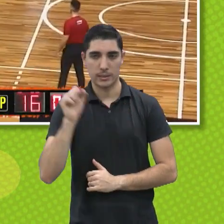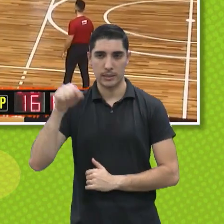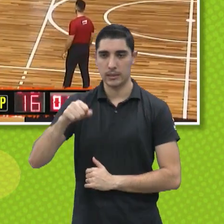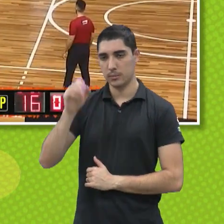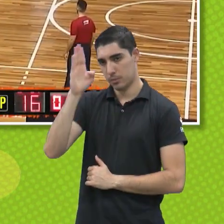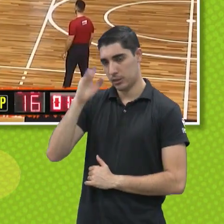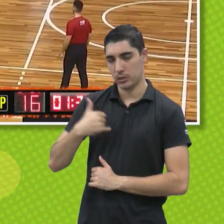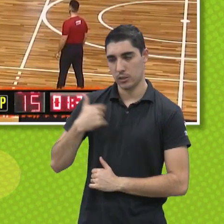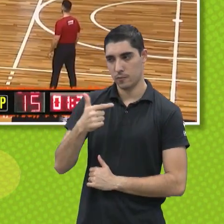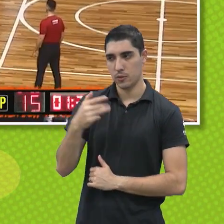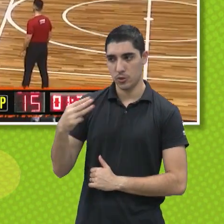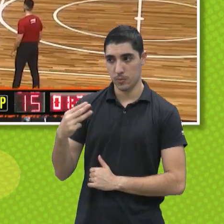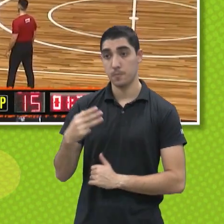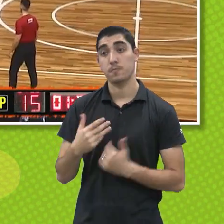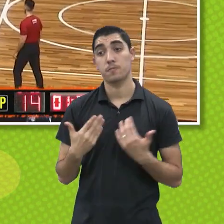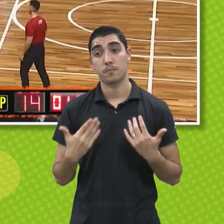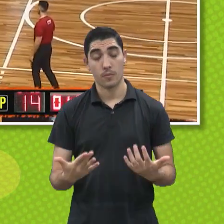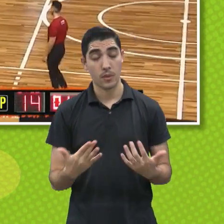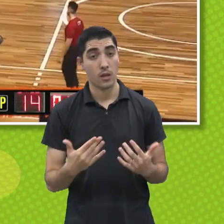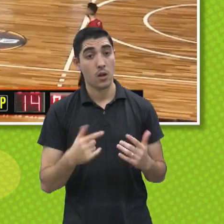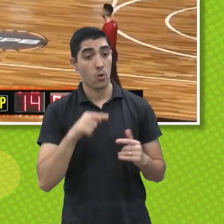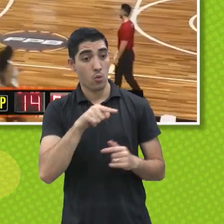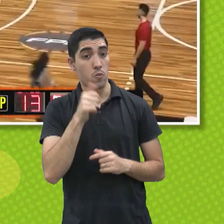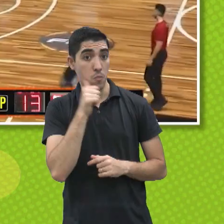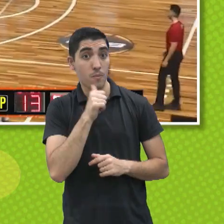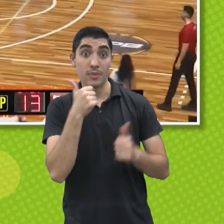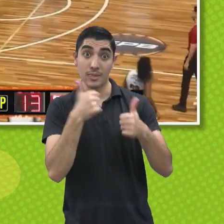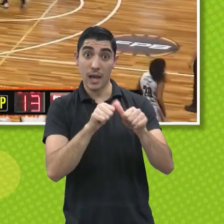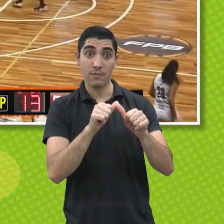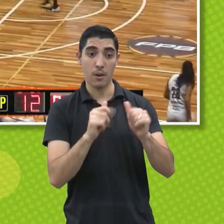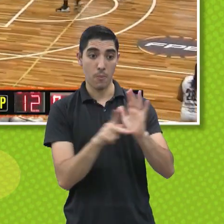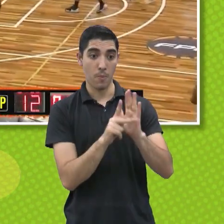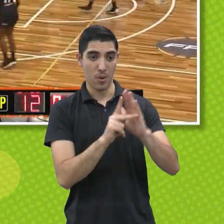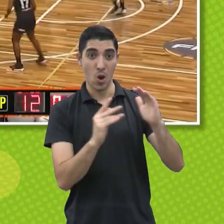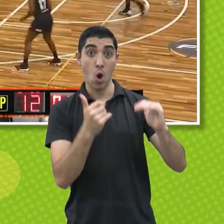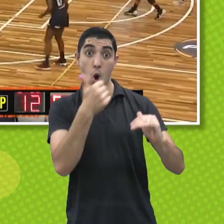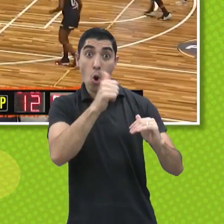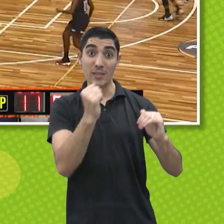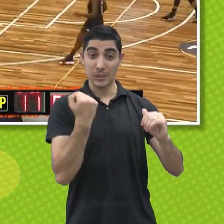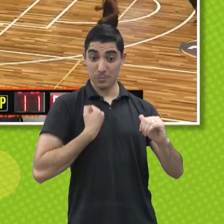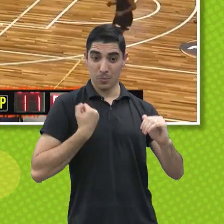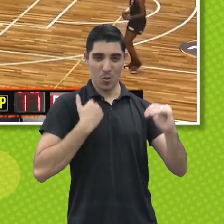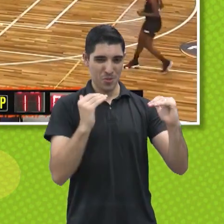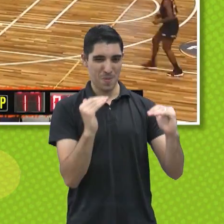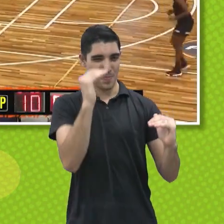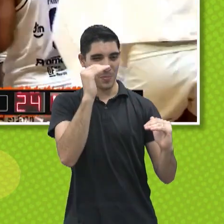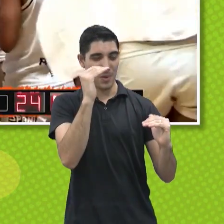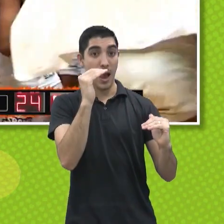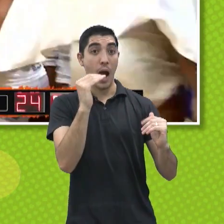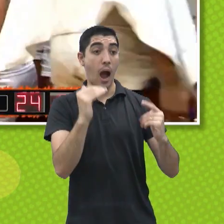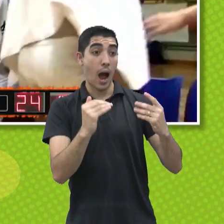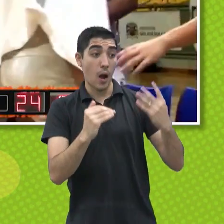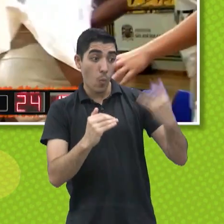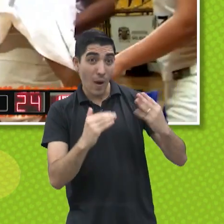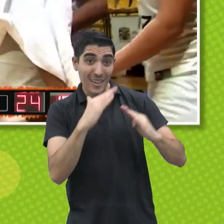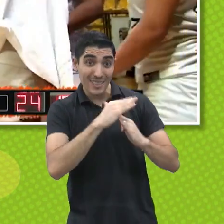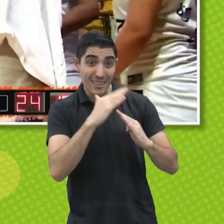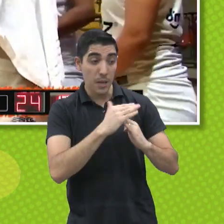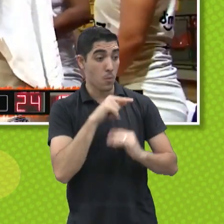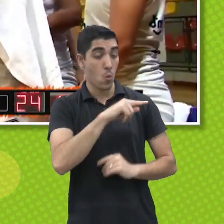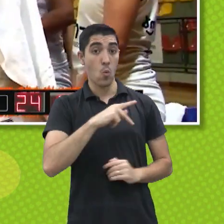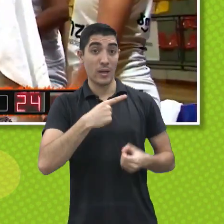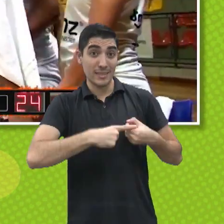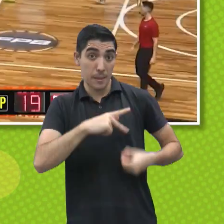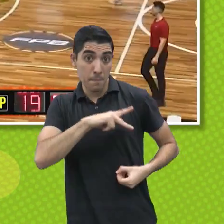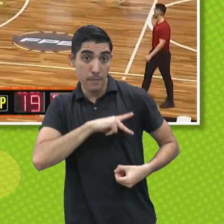estava também vencendo, o feminino vencendo por 11 pontos. Aí no último quarto foi Pinda, virou, aliás, empatou, levou para a